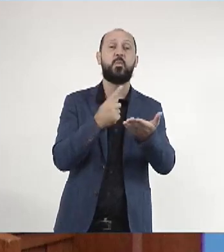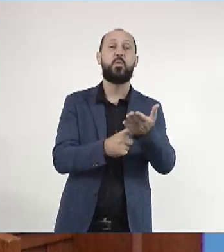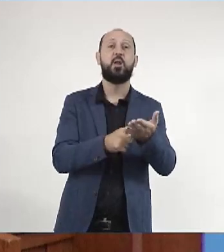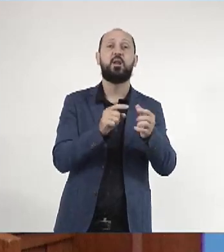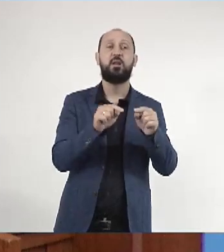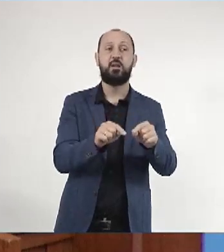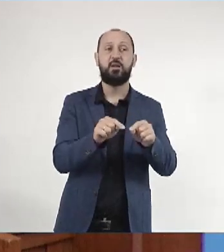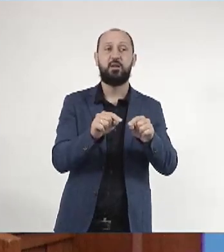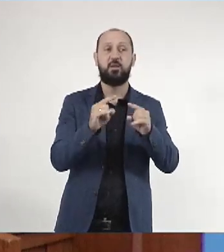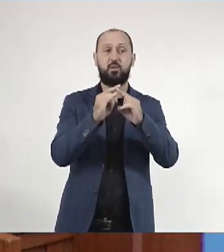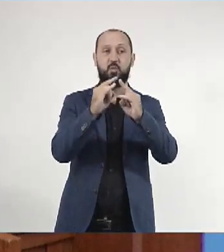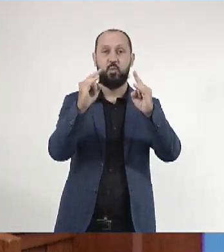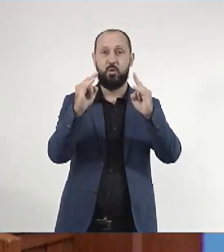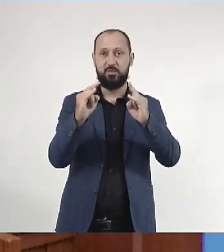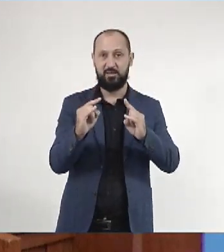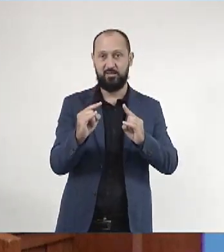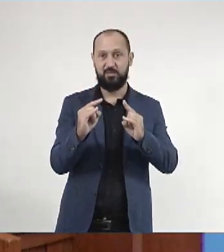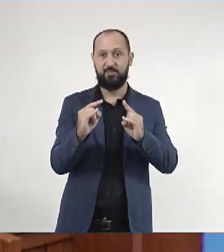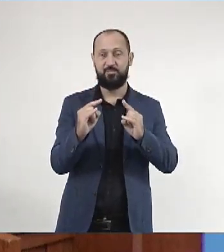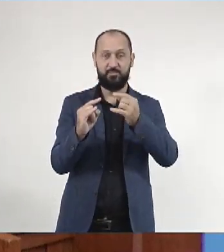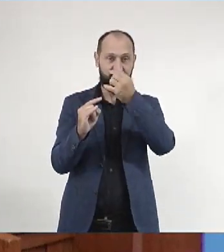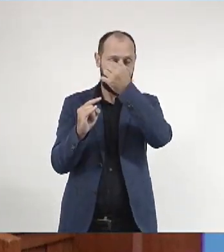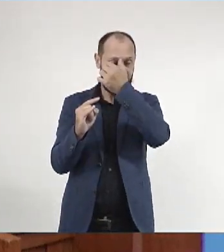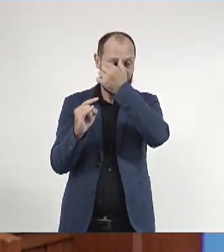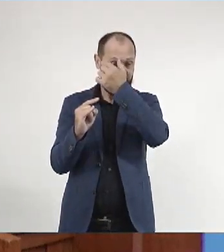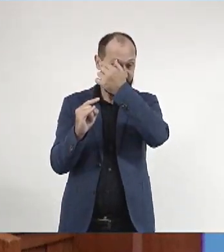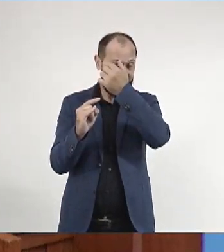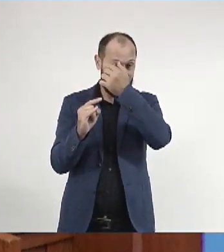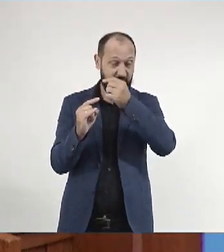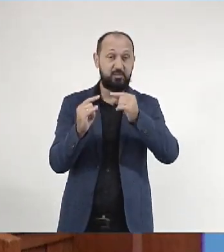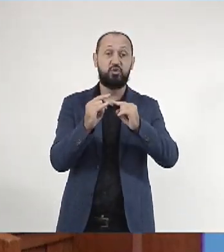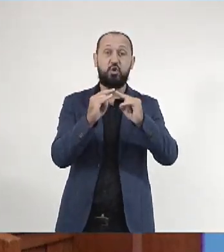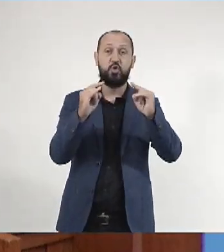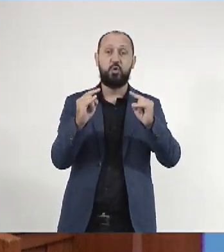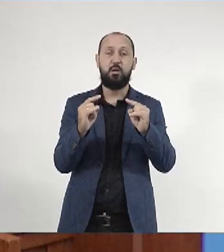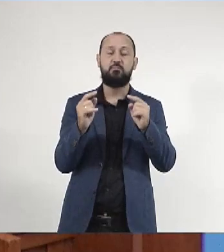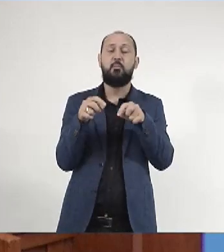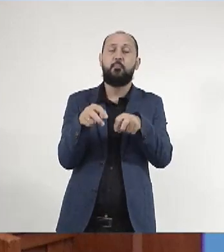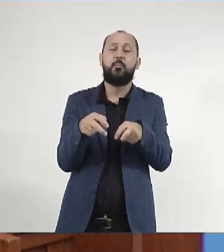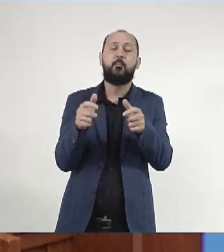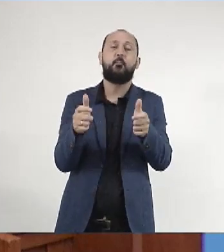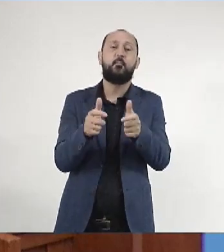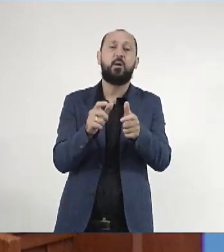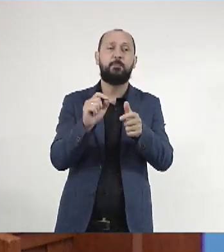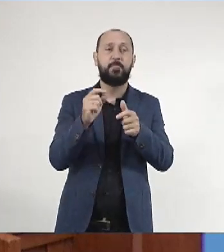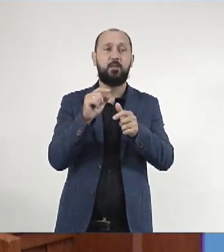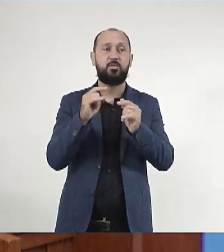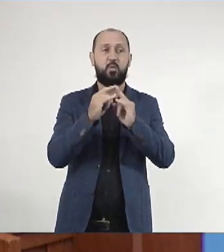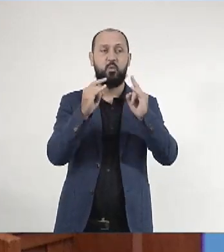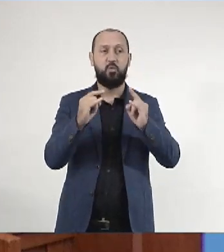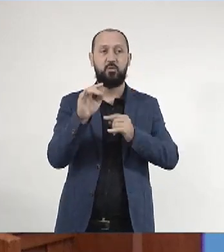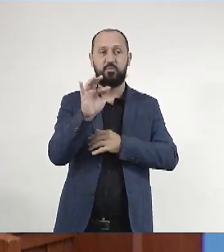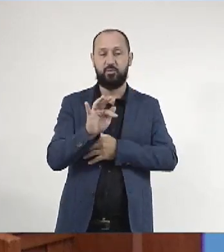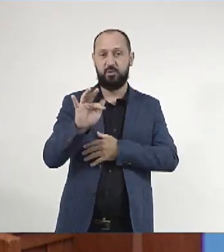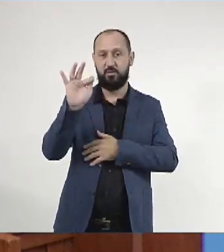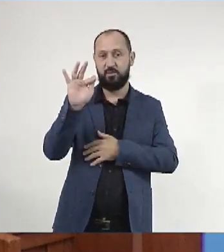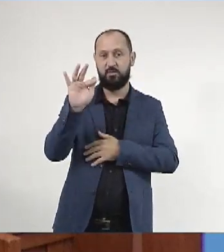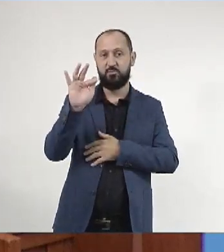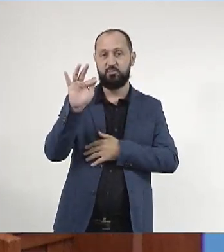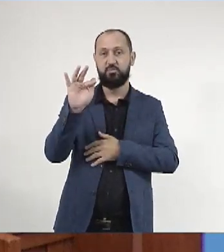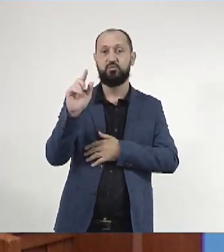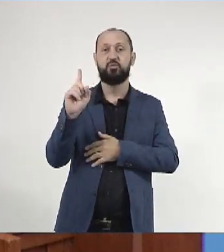ali um assentamento, né, de pequenos produtores, na chamada Colônia Federal Agrícola